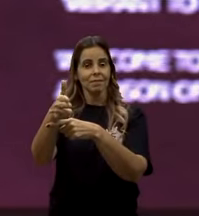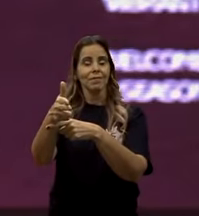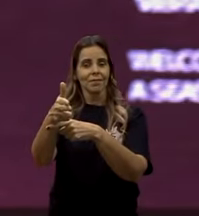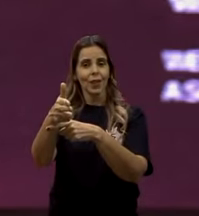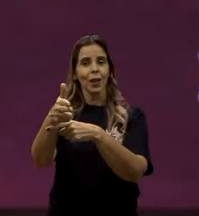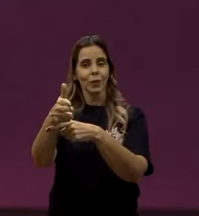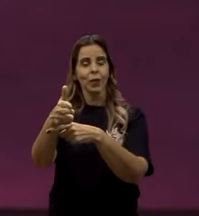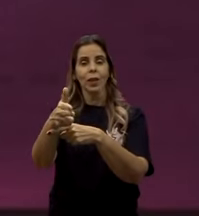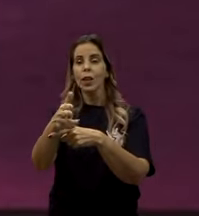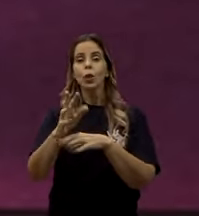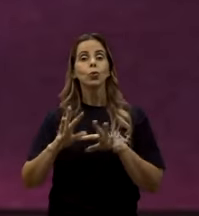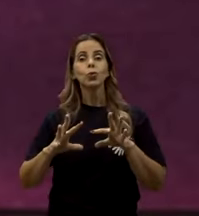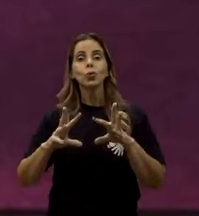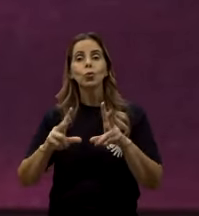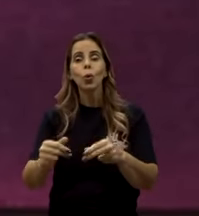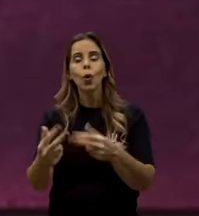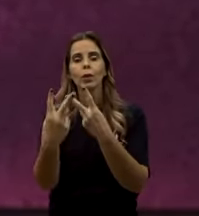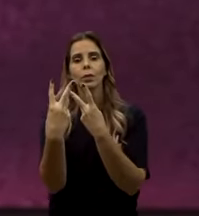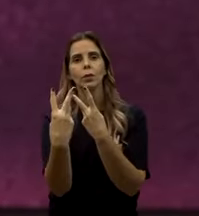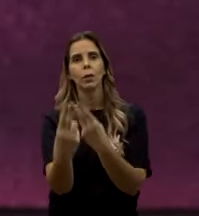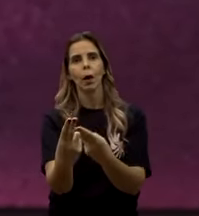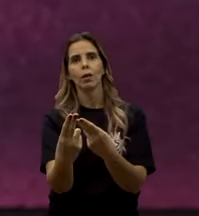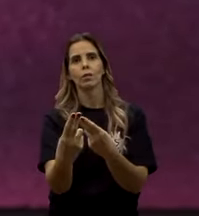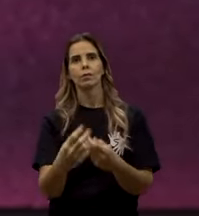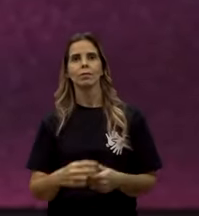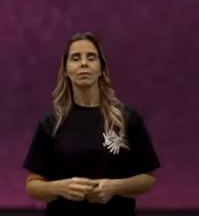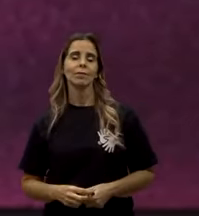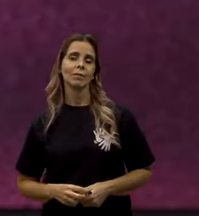todo mundo igual aí fica já